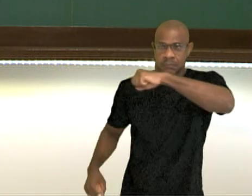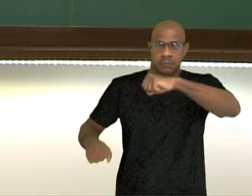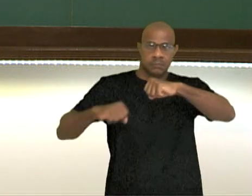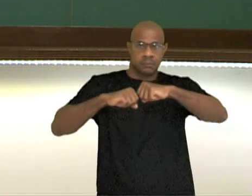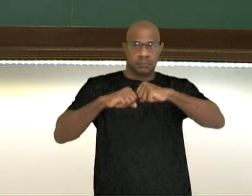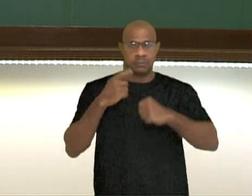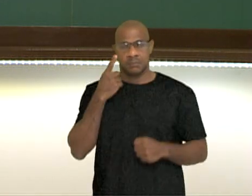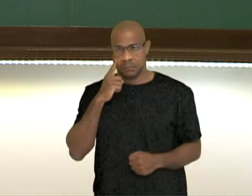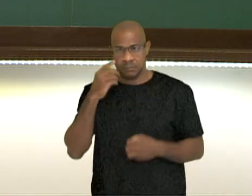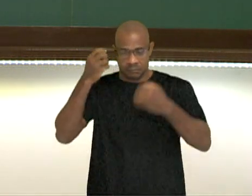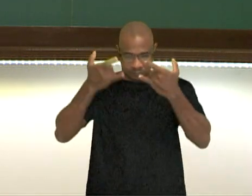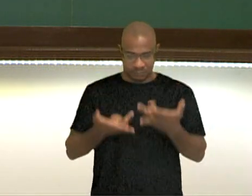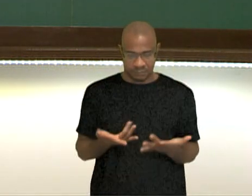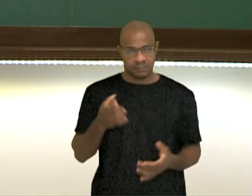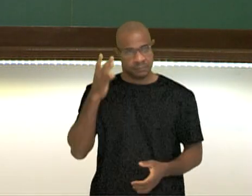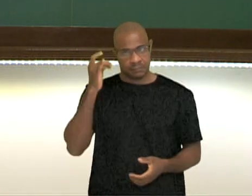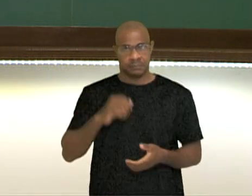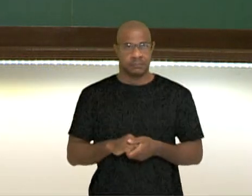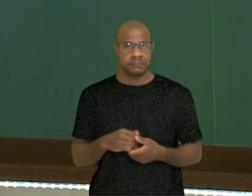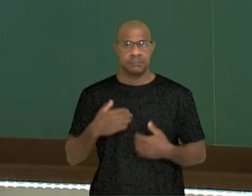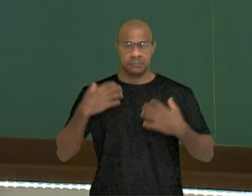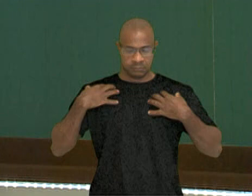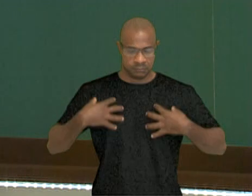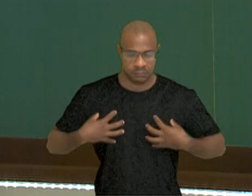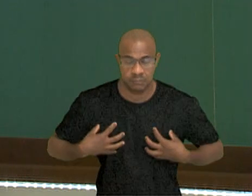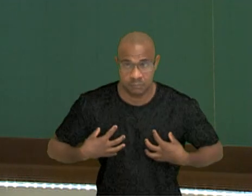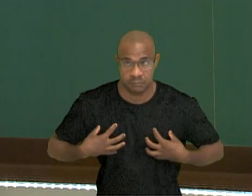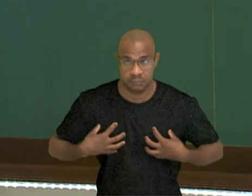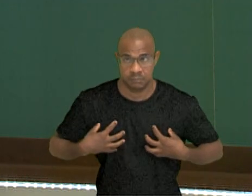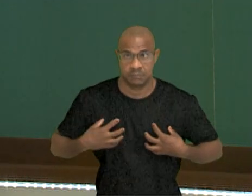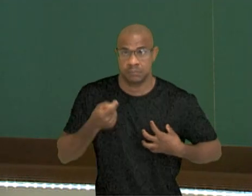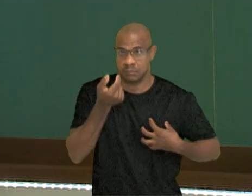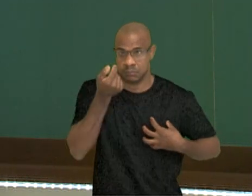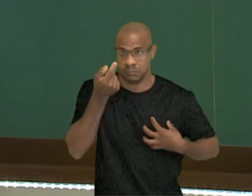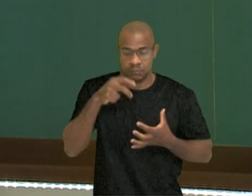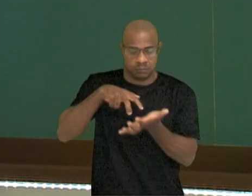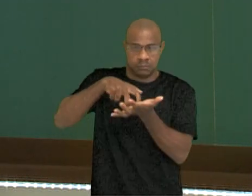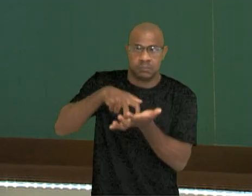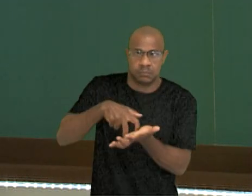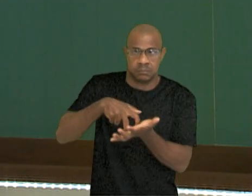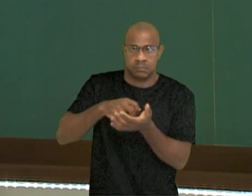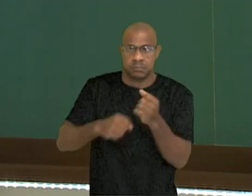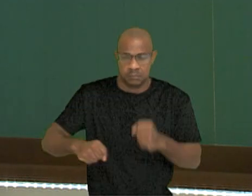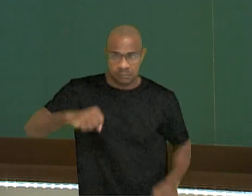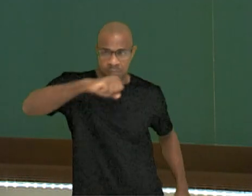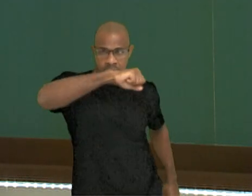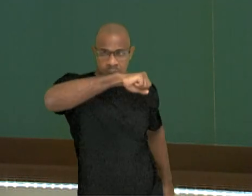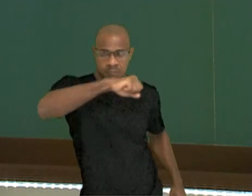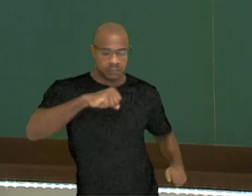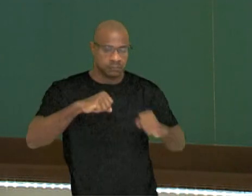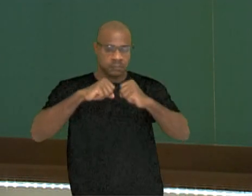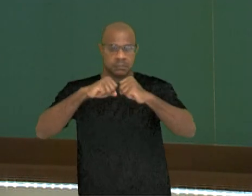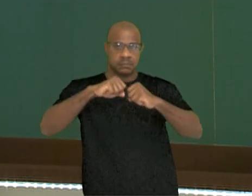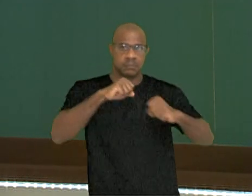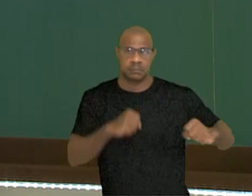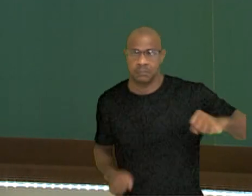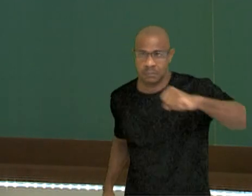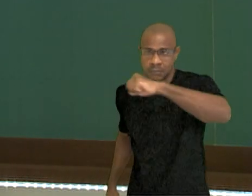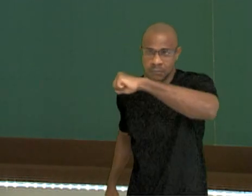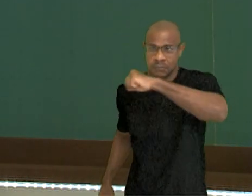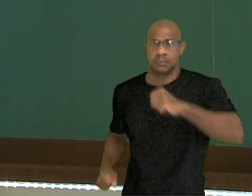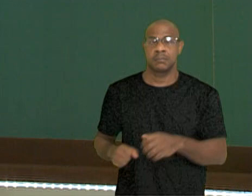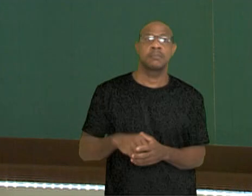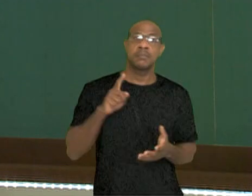vocês fazerem, tá bom? Acredito até que você já conseguiu fazer aí na sua casa. Então, essa é a ginga